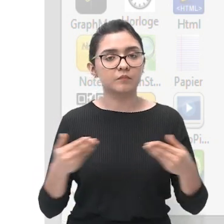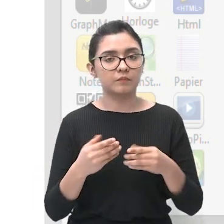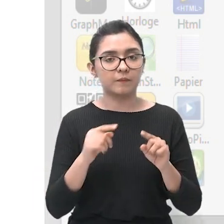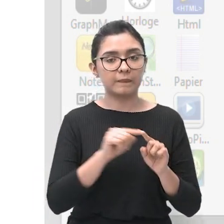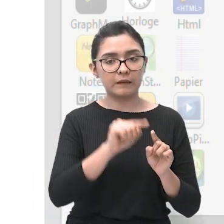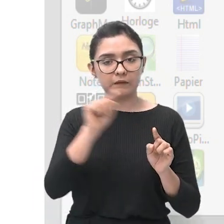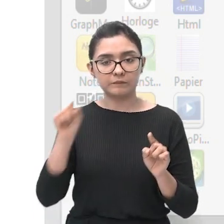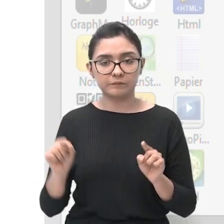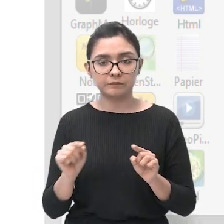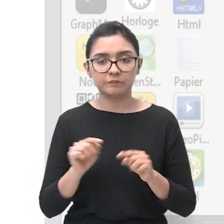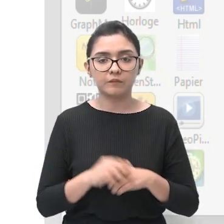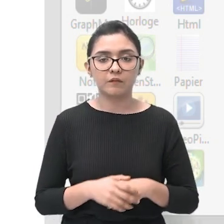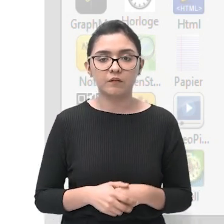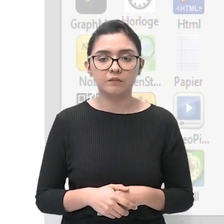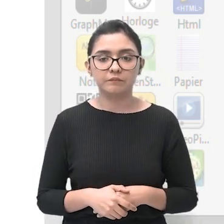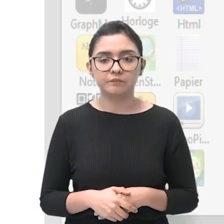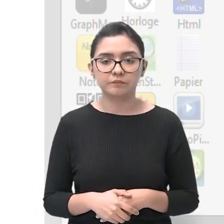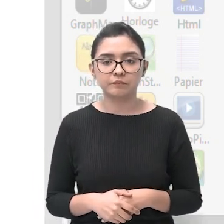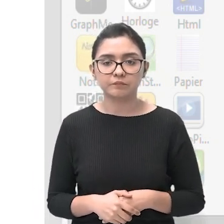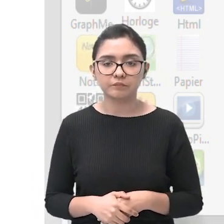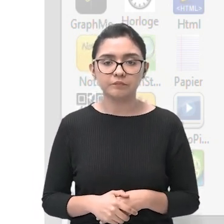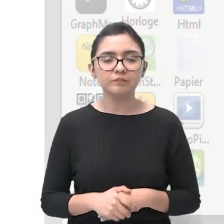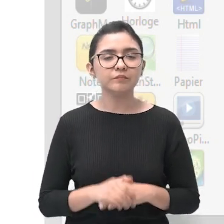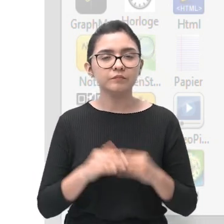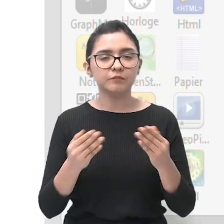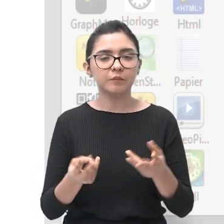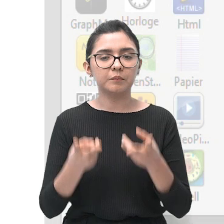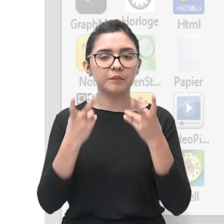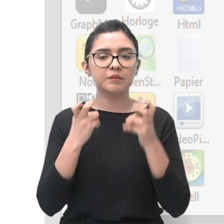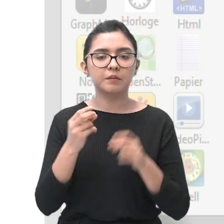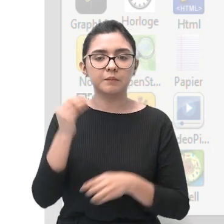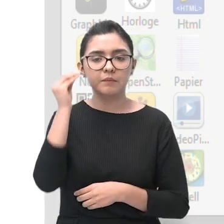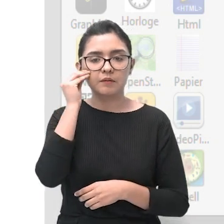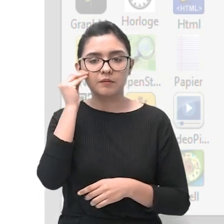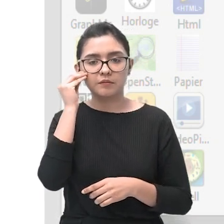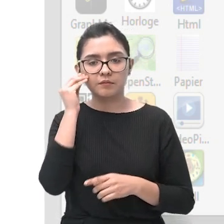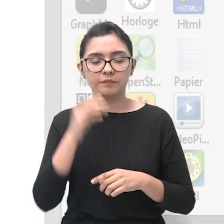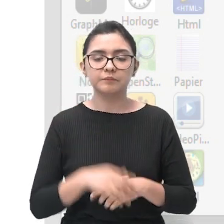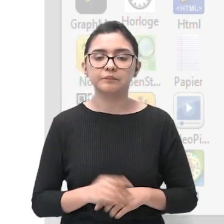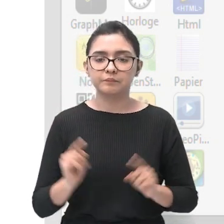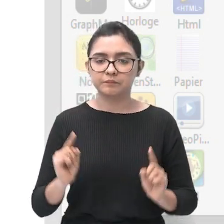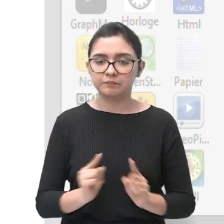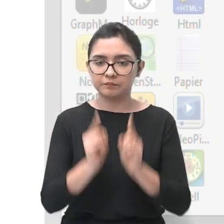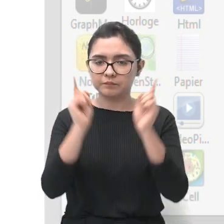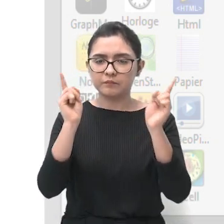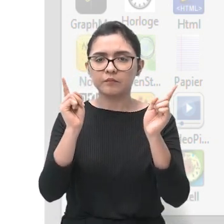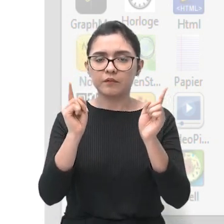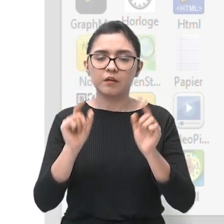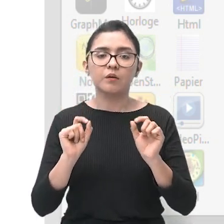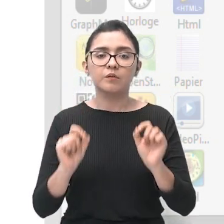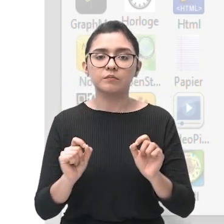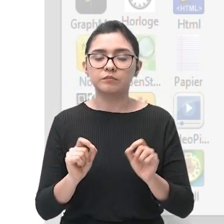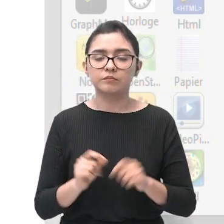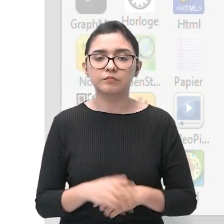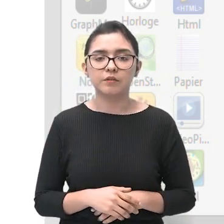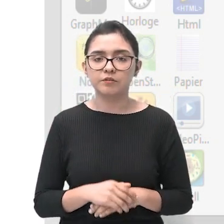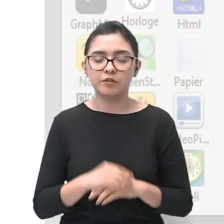ó. E a gente pode constatar aqui que os dois arcos não se cruzam. Quando isso ocorre,